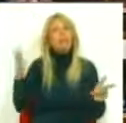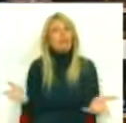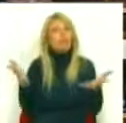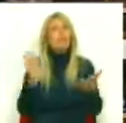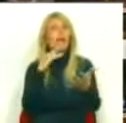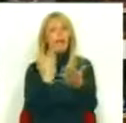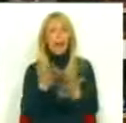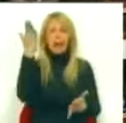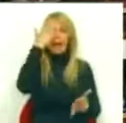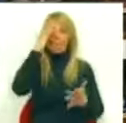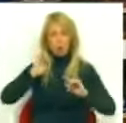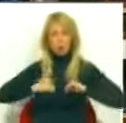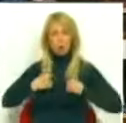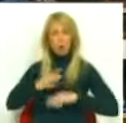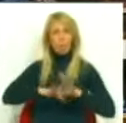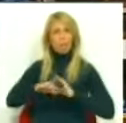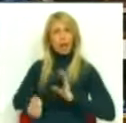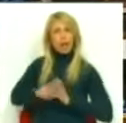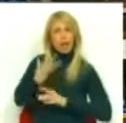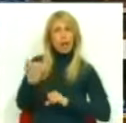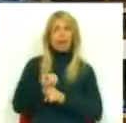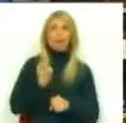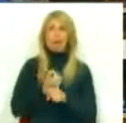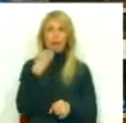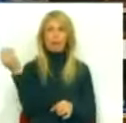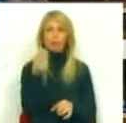capacidade empreendedora dos nossos jovens.